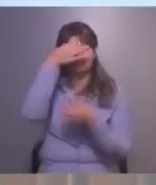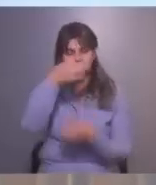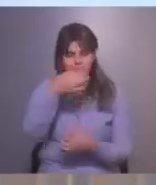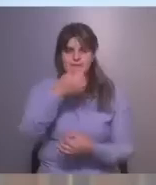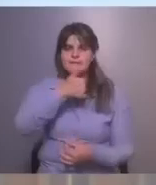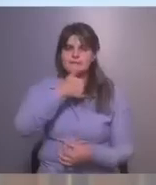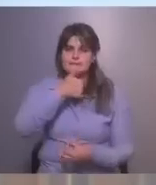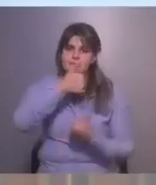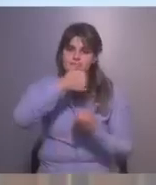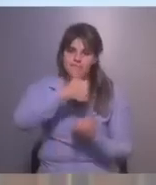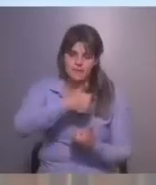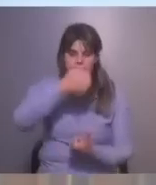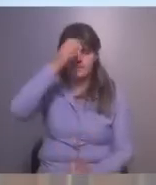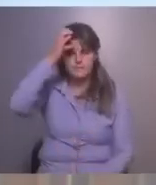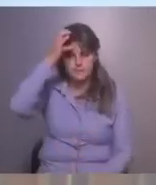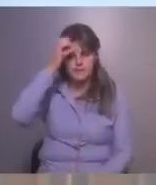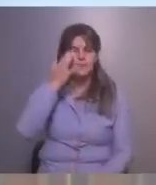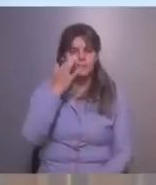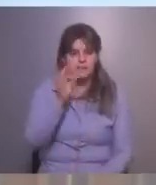pessoas inteligentes.